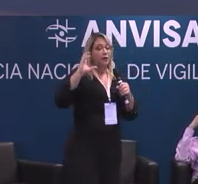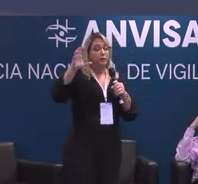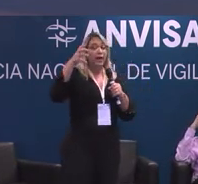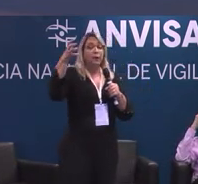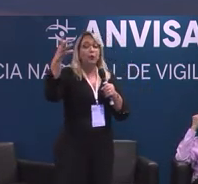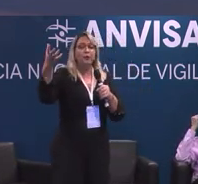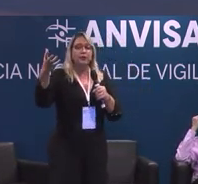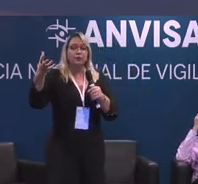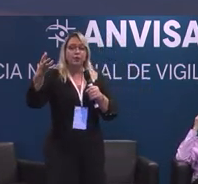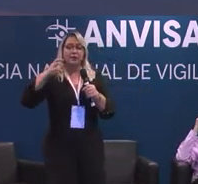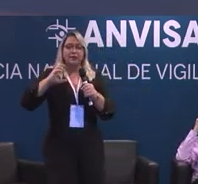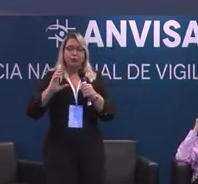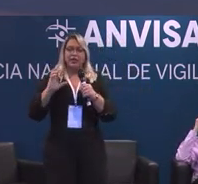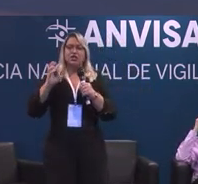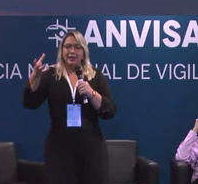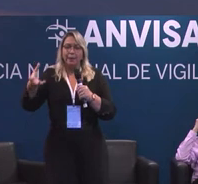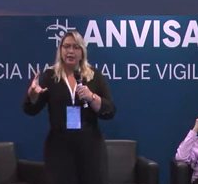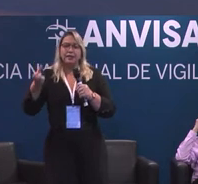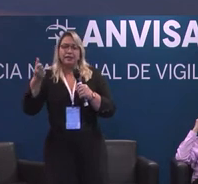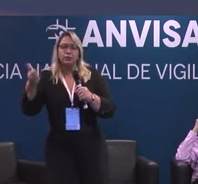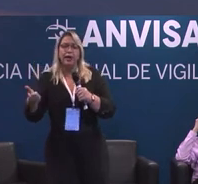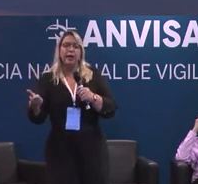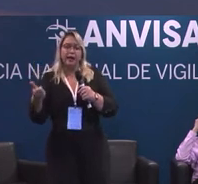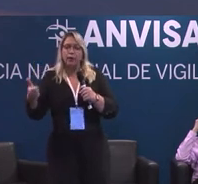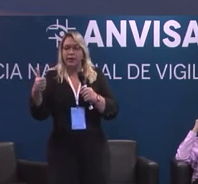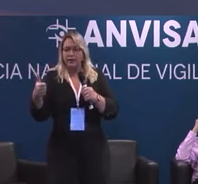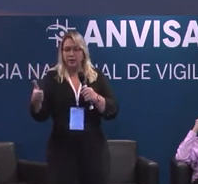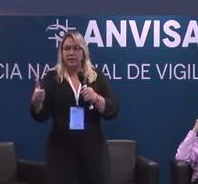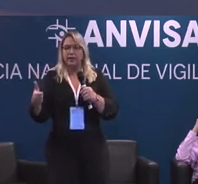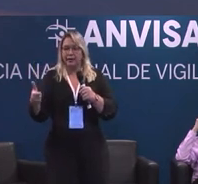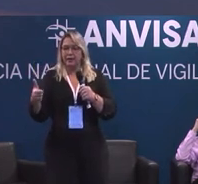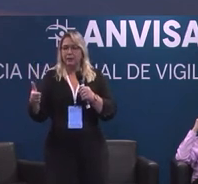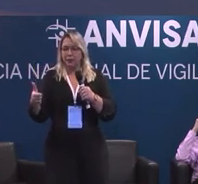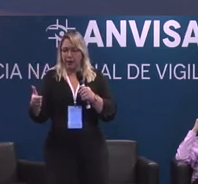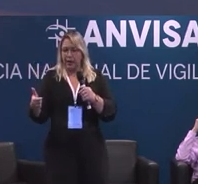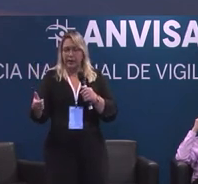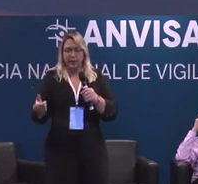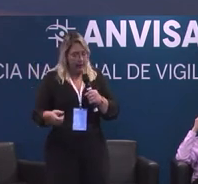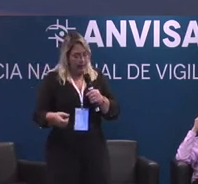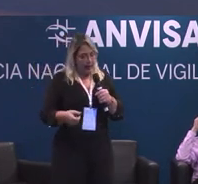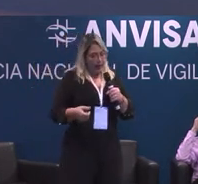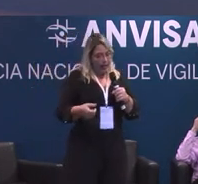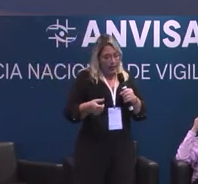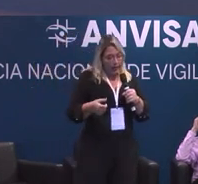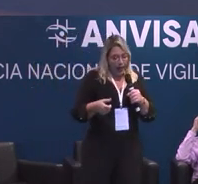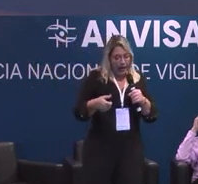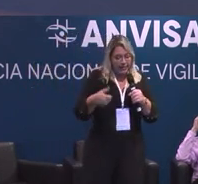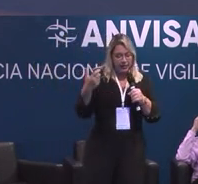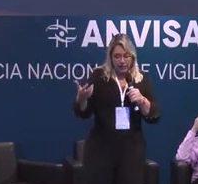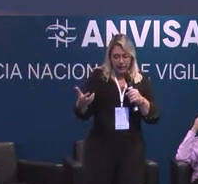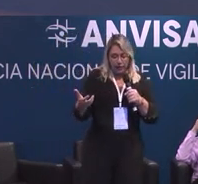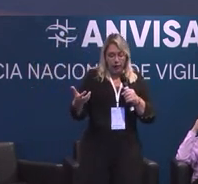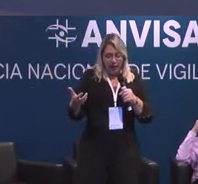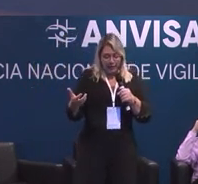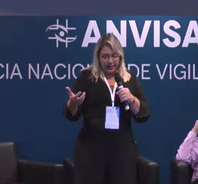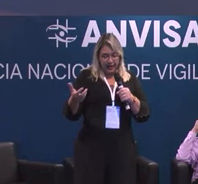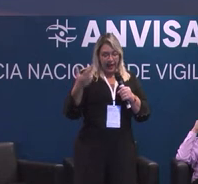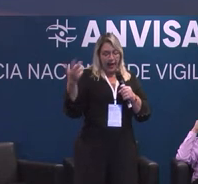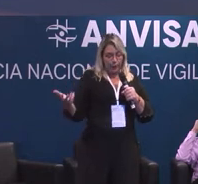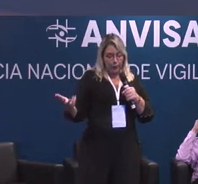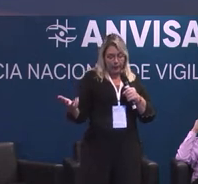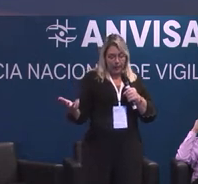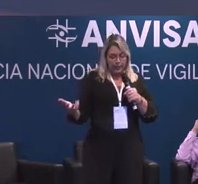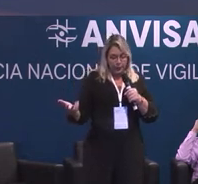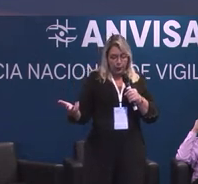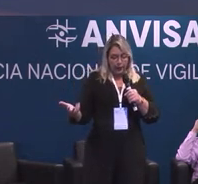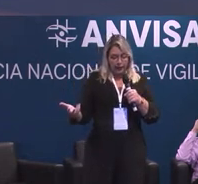Um termômetro do que a gente está pensando é o que a sociedade espera, né? E as ações articuladas, né,